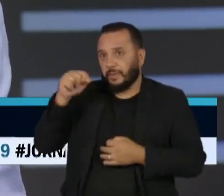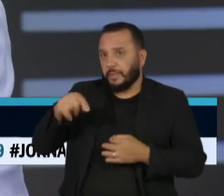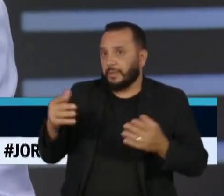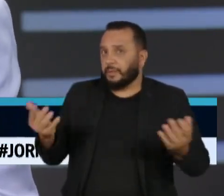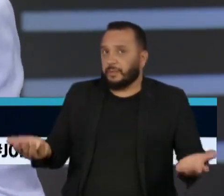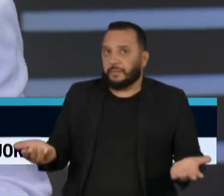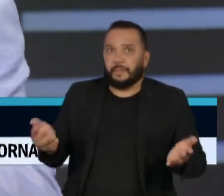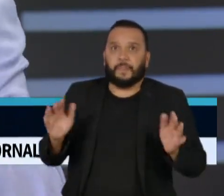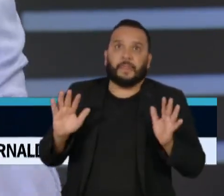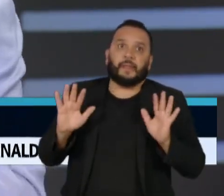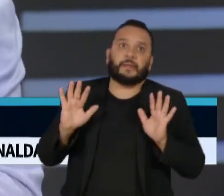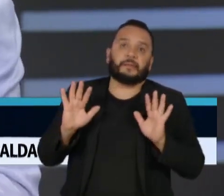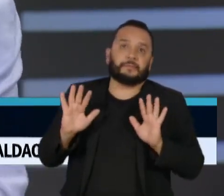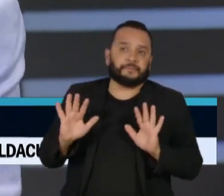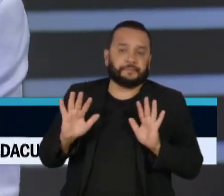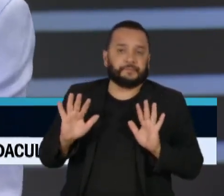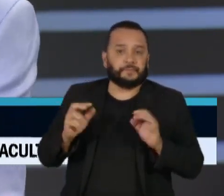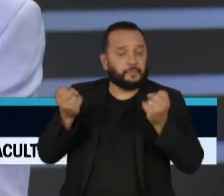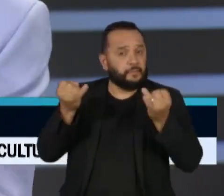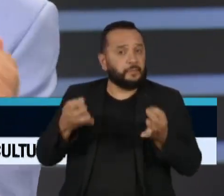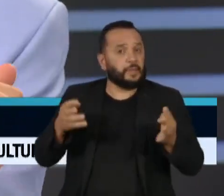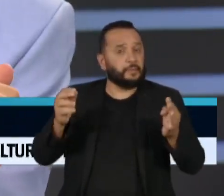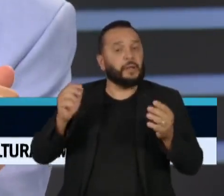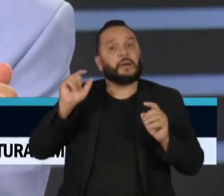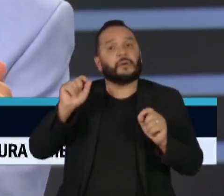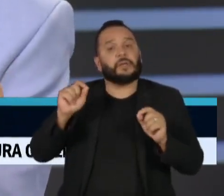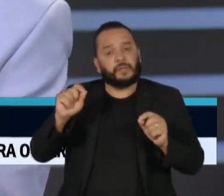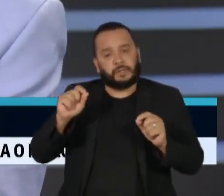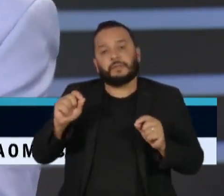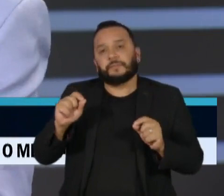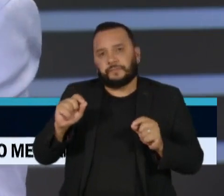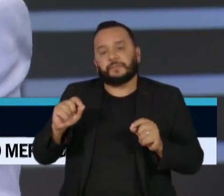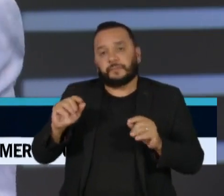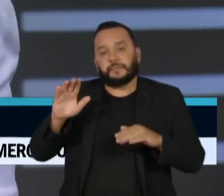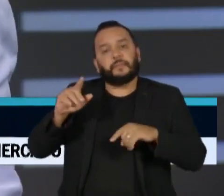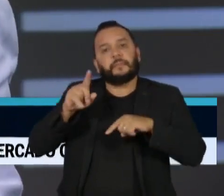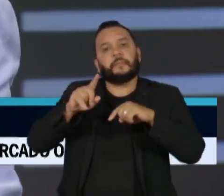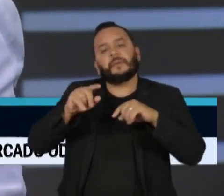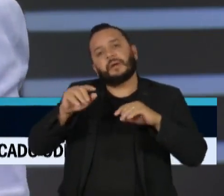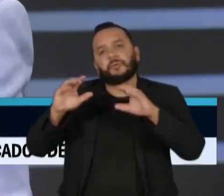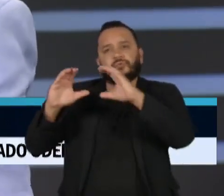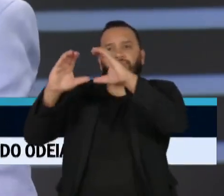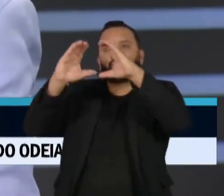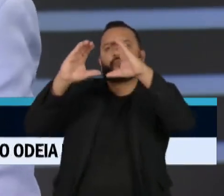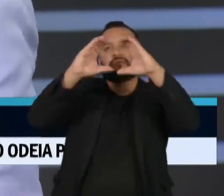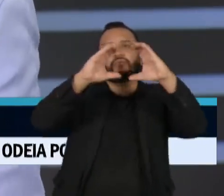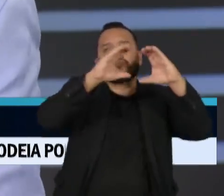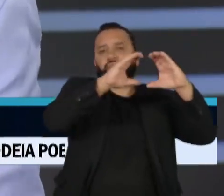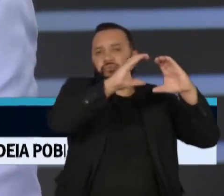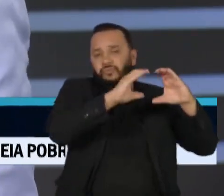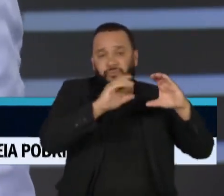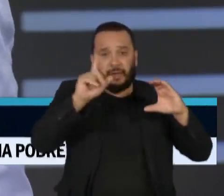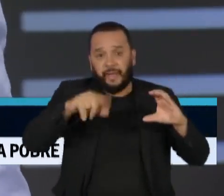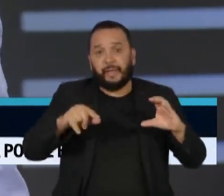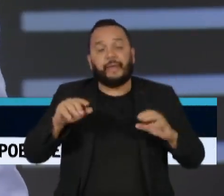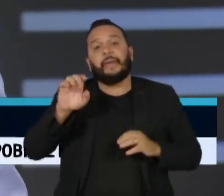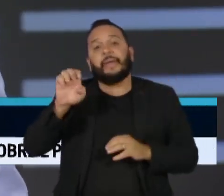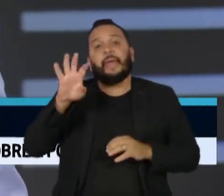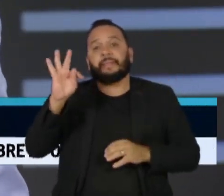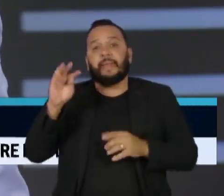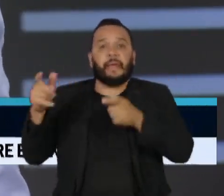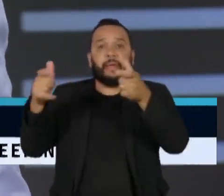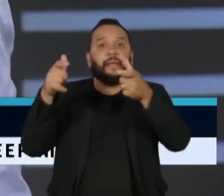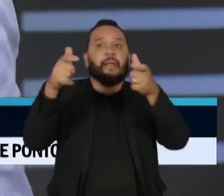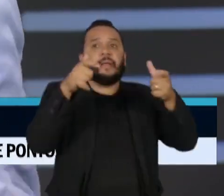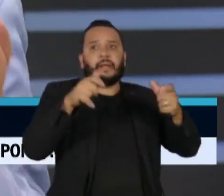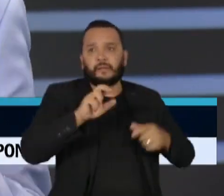minutos, mas é bom deixar claro o seguinte: um OVNI, muita gente acha que é uma nave tripulada por um